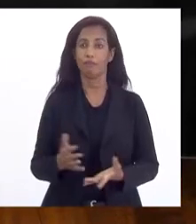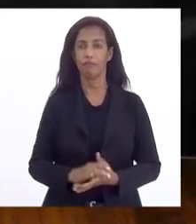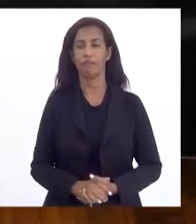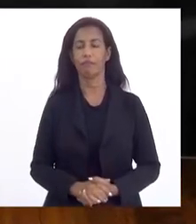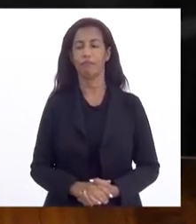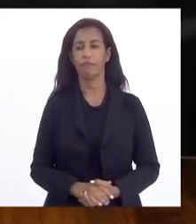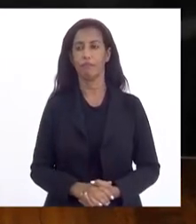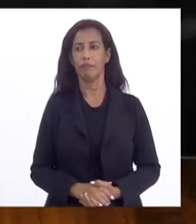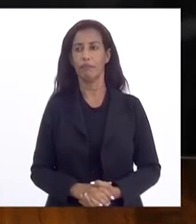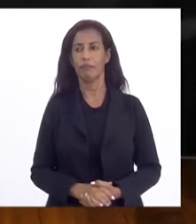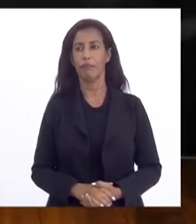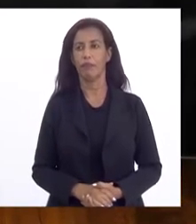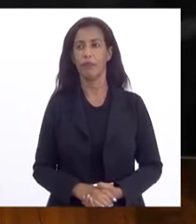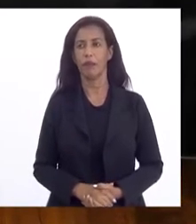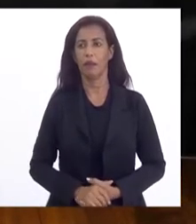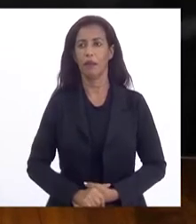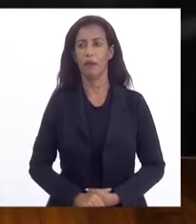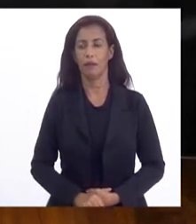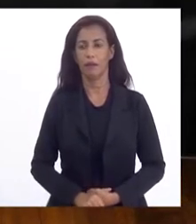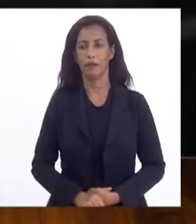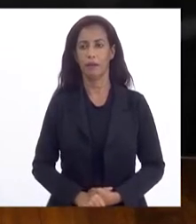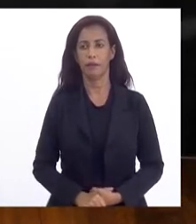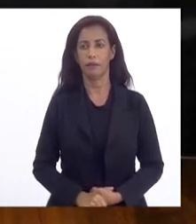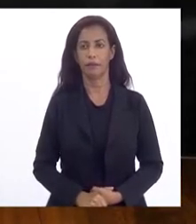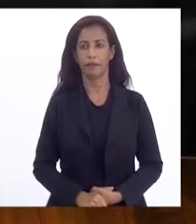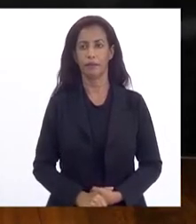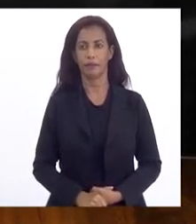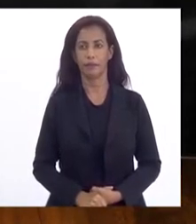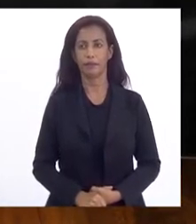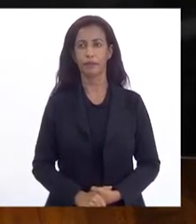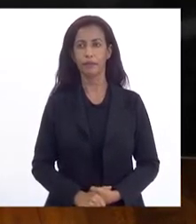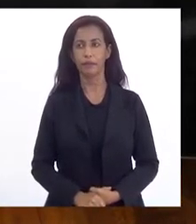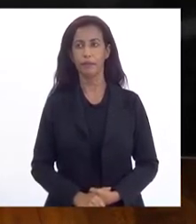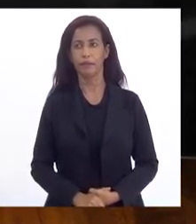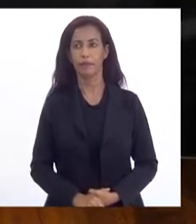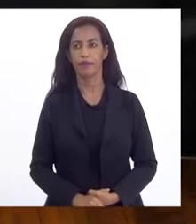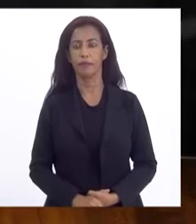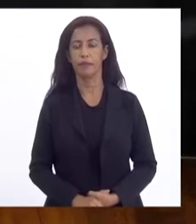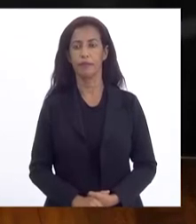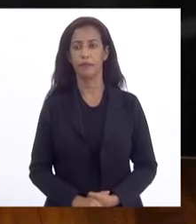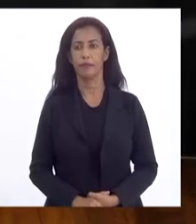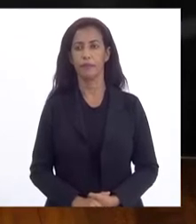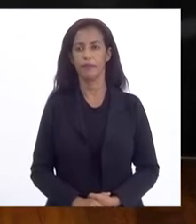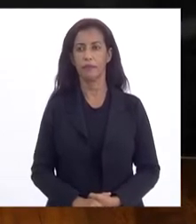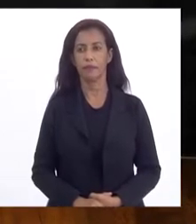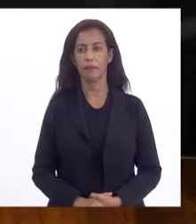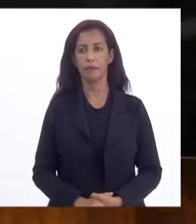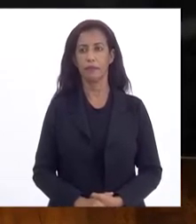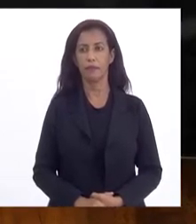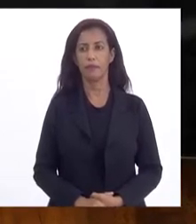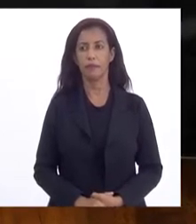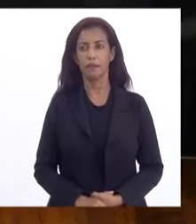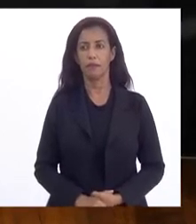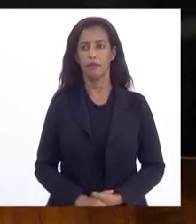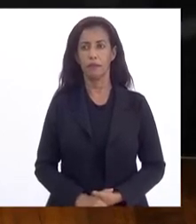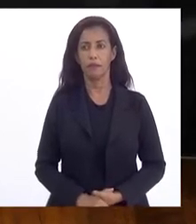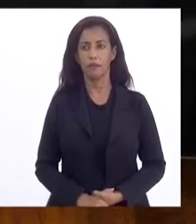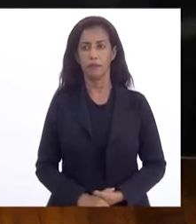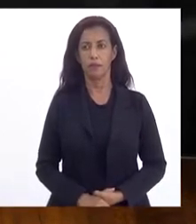regimento? Se for obedecer ao regimento? Se for obedecer ao regimento? Pois é, nós também em 21. Se trata da mesma matéria, ele está prejudicado.